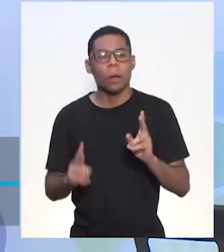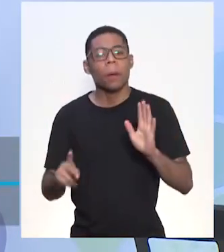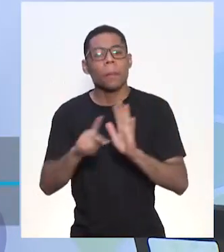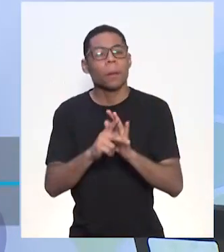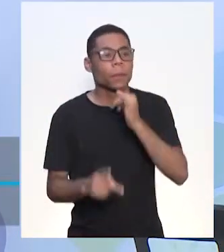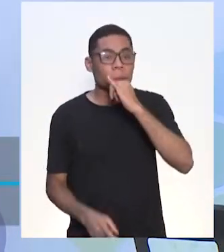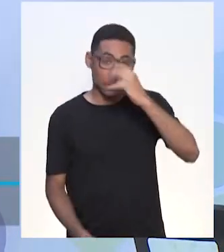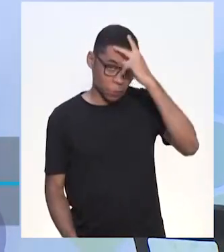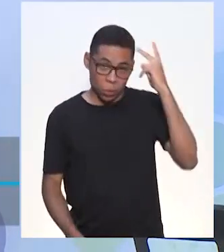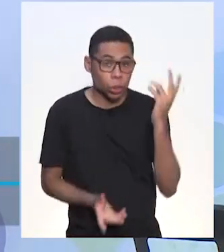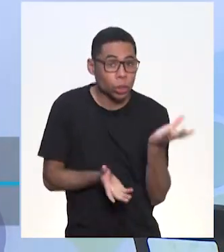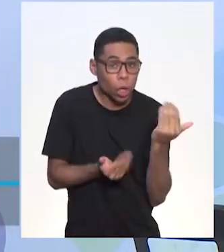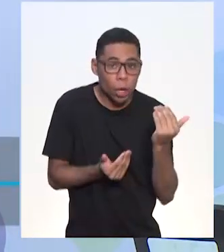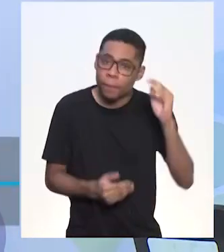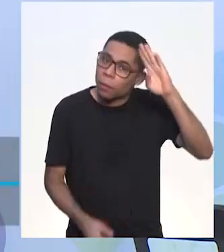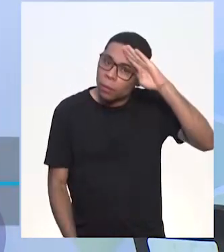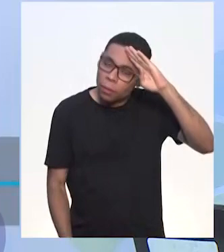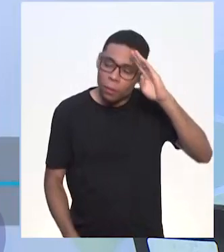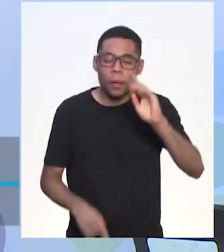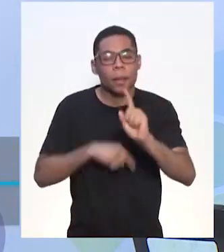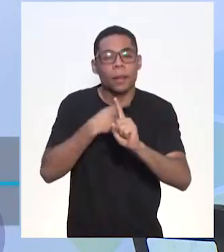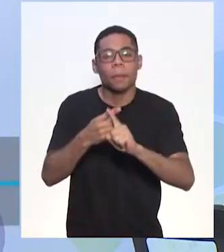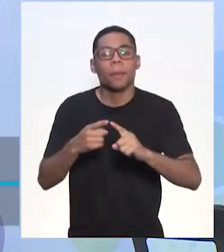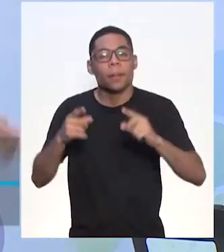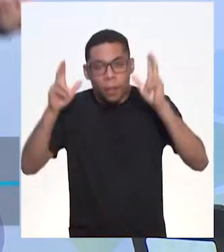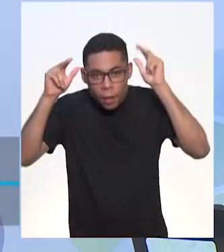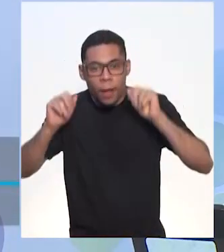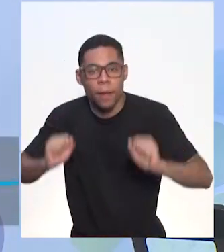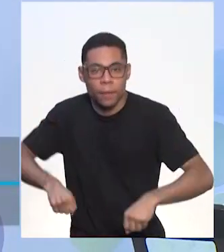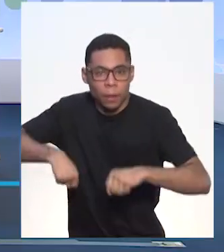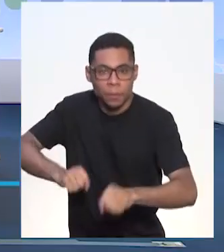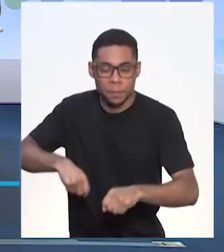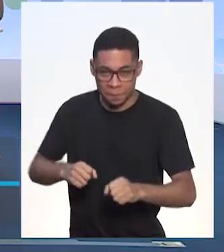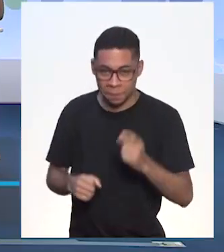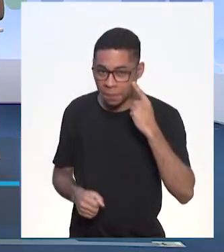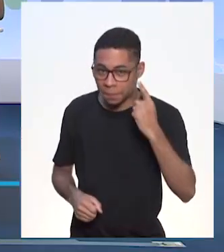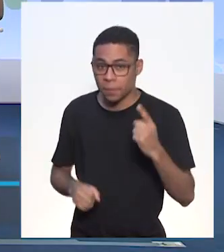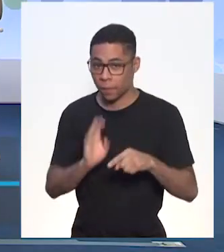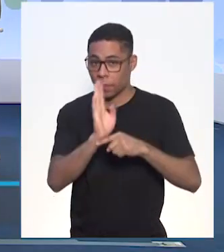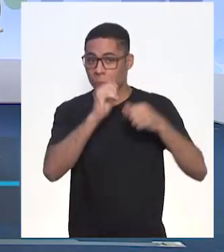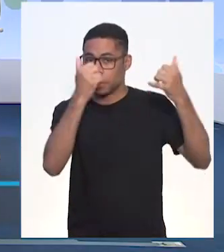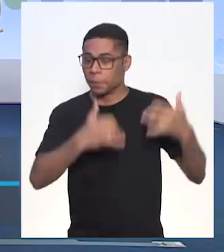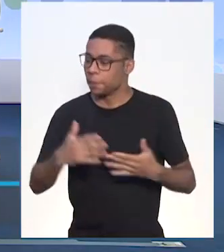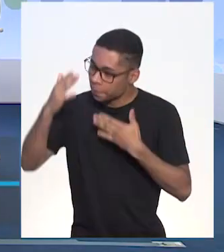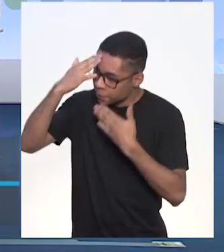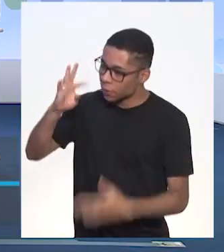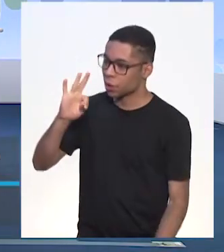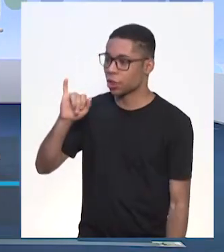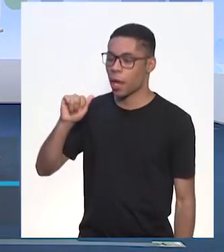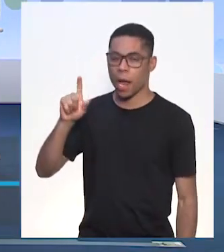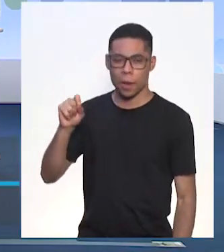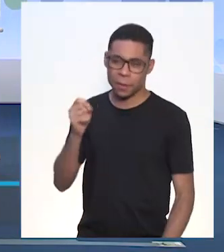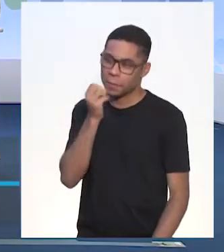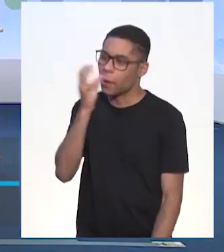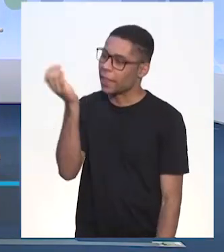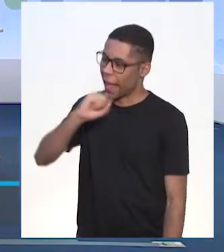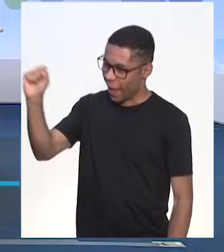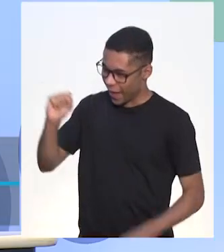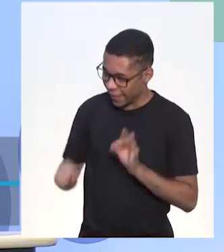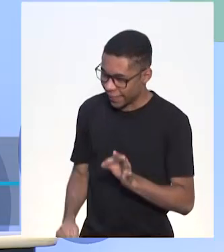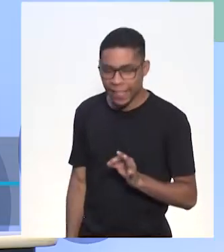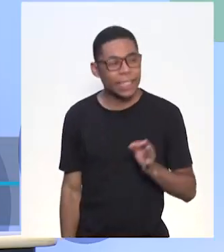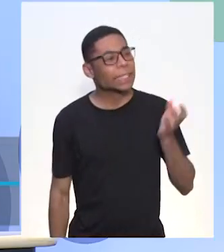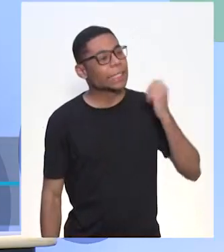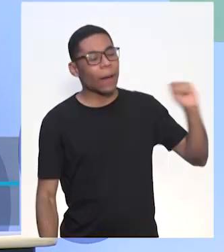jovem soldado e o seu cavalo. Queria aqui me despedir, falar tchau para o Tiagão, agradecer a participação dele. Foi da hora, Tiagão, obrigado.